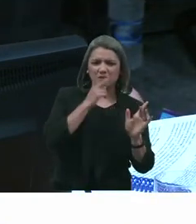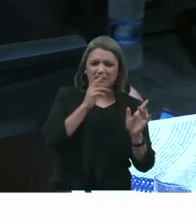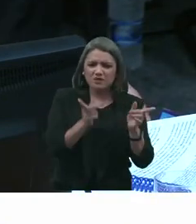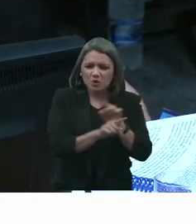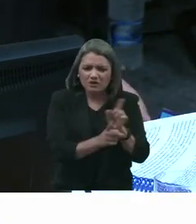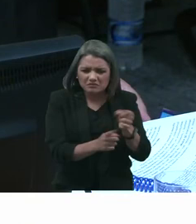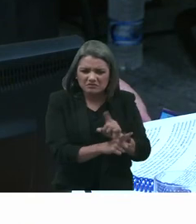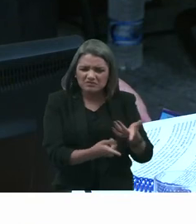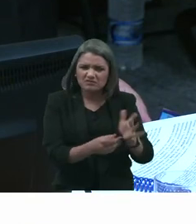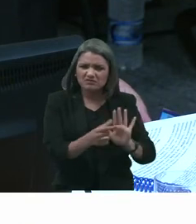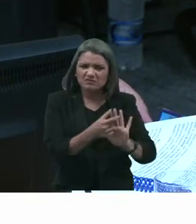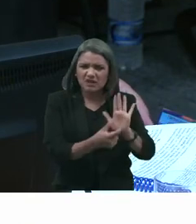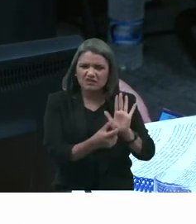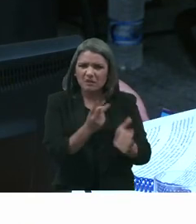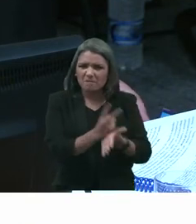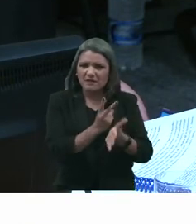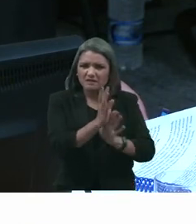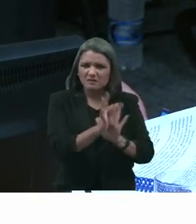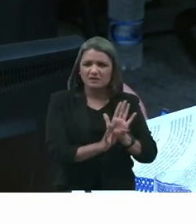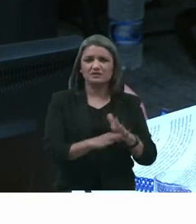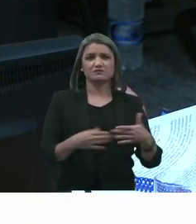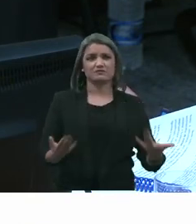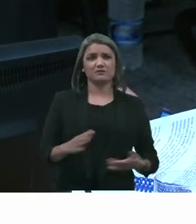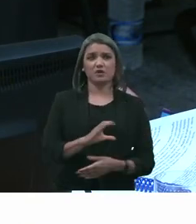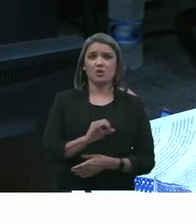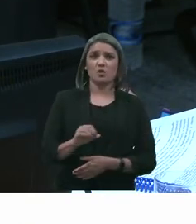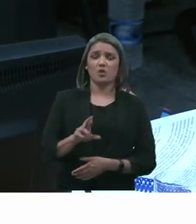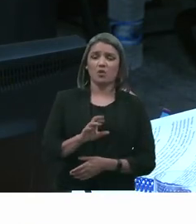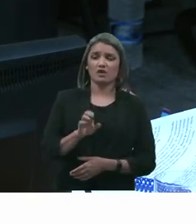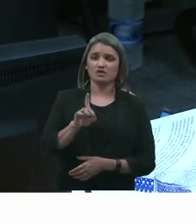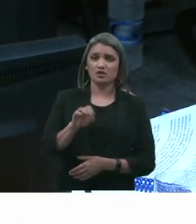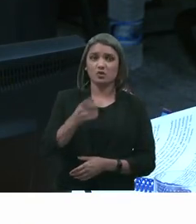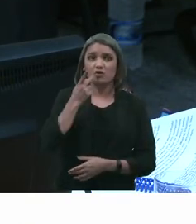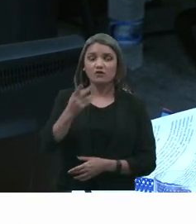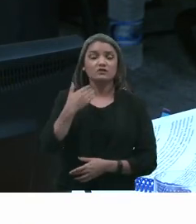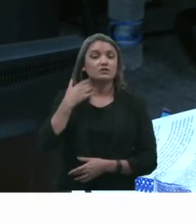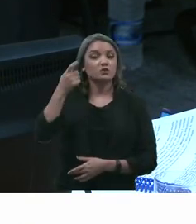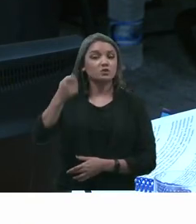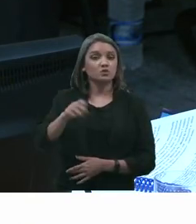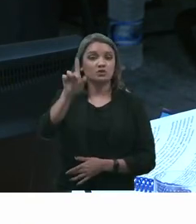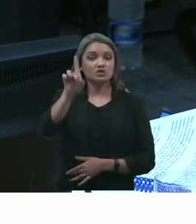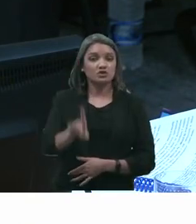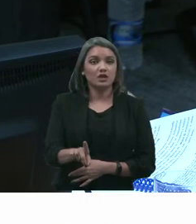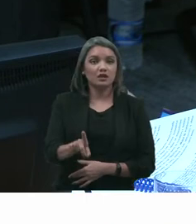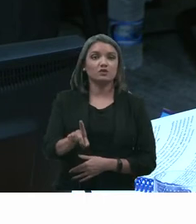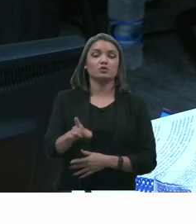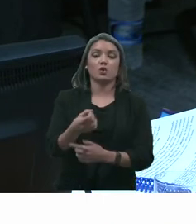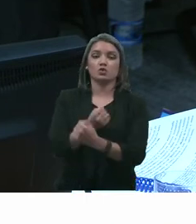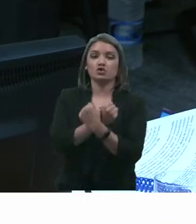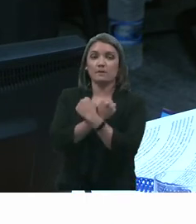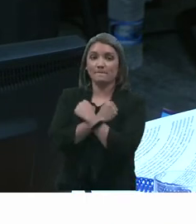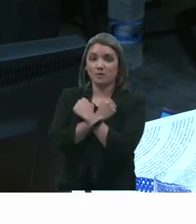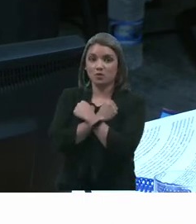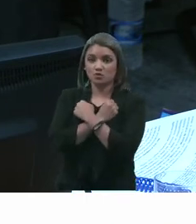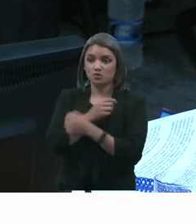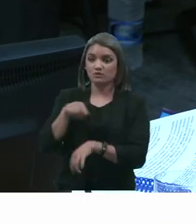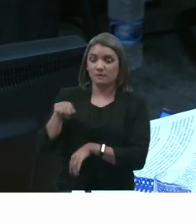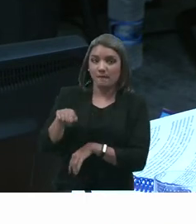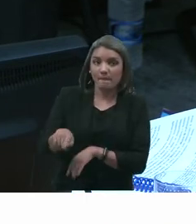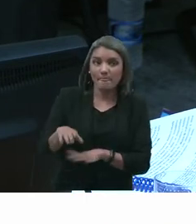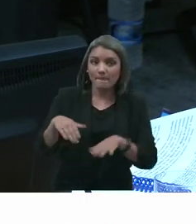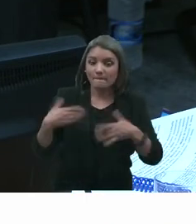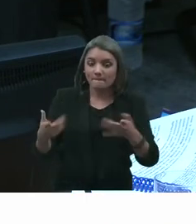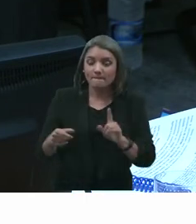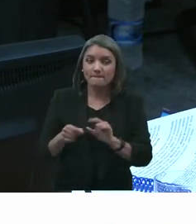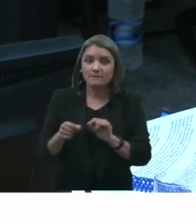o corregedor disse: é essa a hipótese, na medida em que o juiz diretor do Fórum de Armação de Búzios à época ao